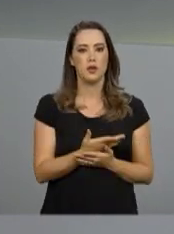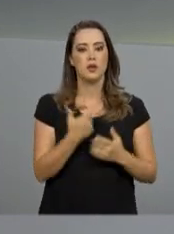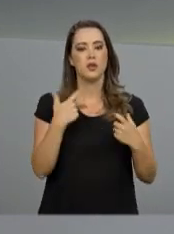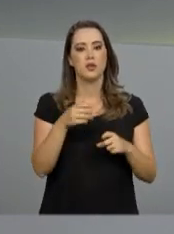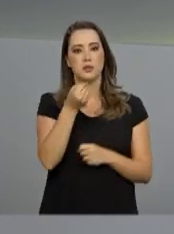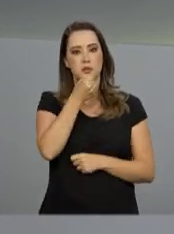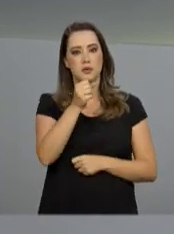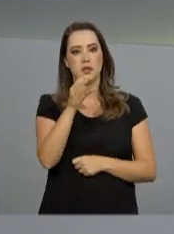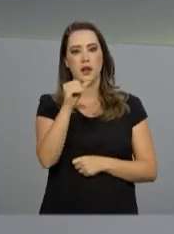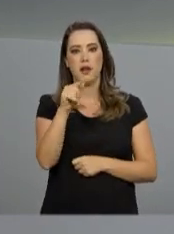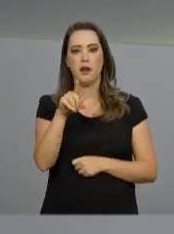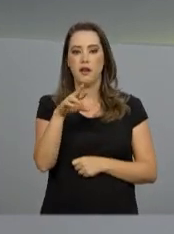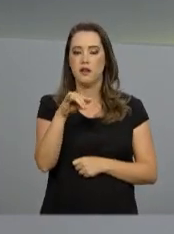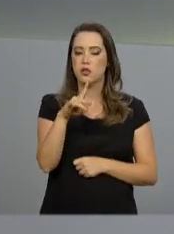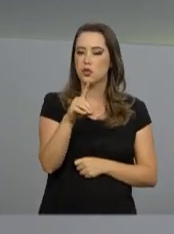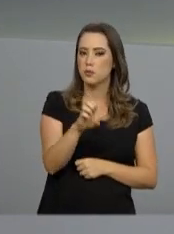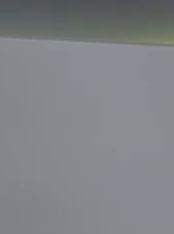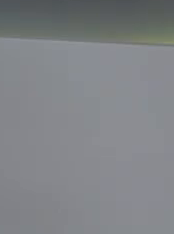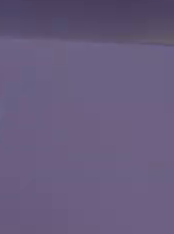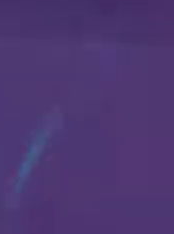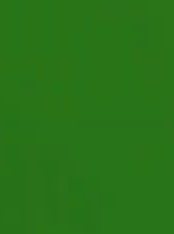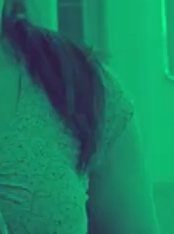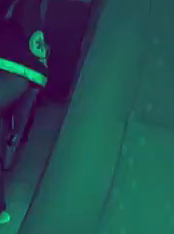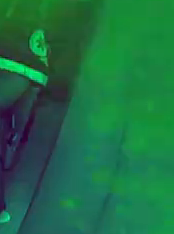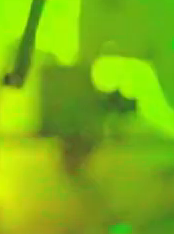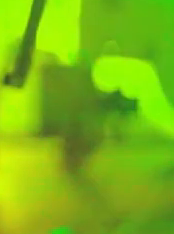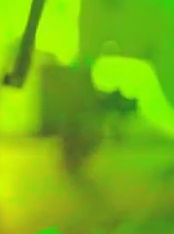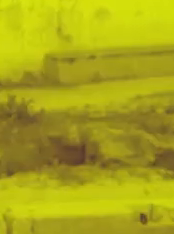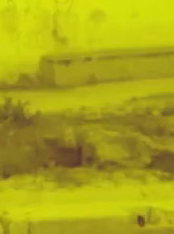na reportagem de Cleide Lopes.